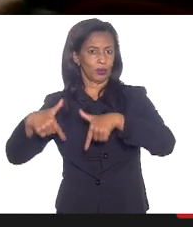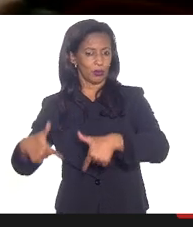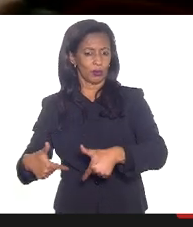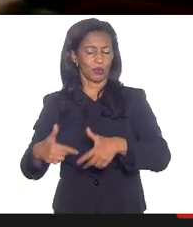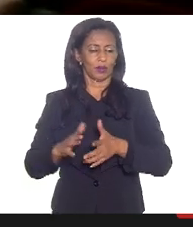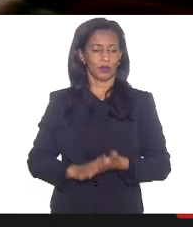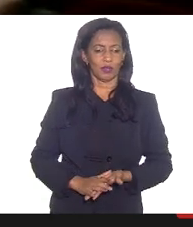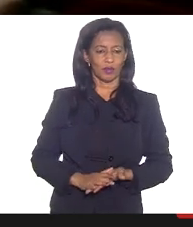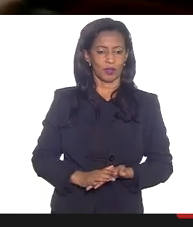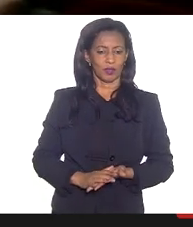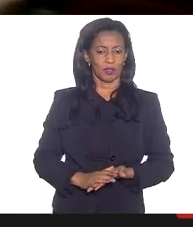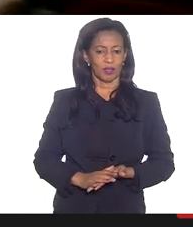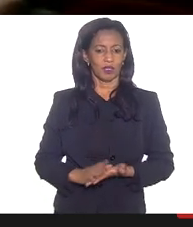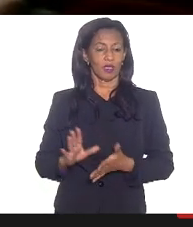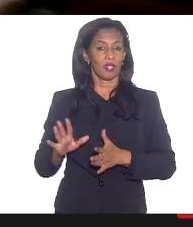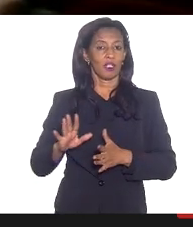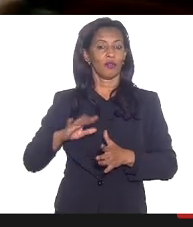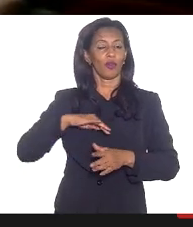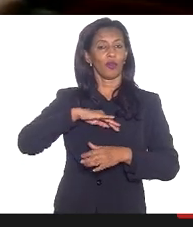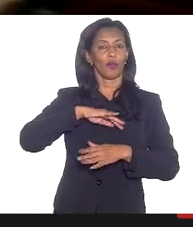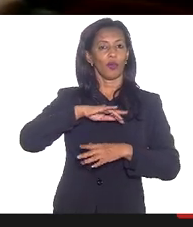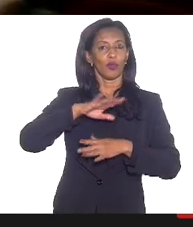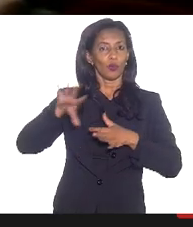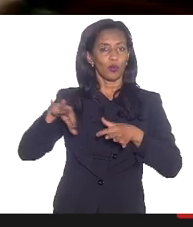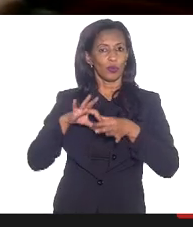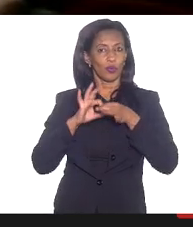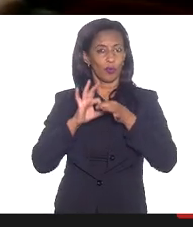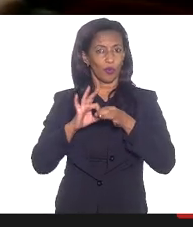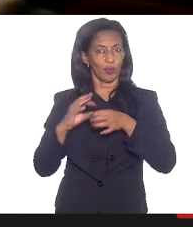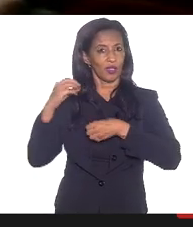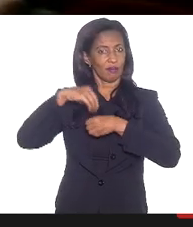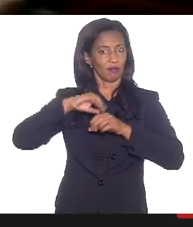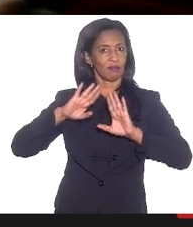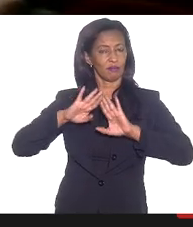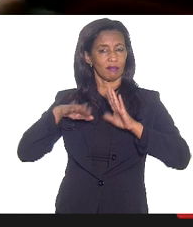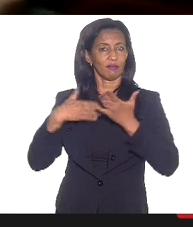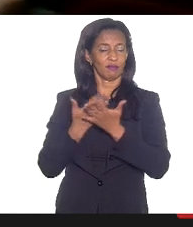foram desenvolvidas nas nossas unidades escolares.